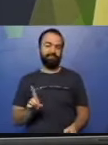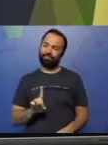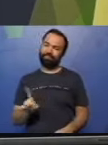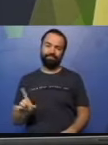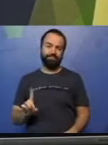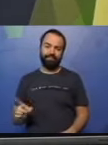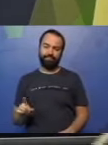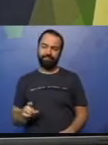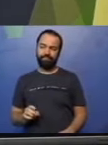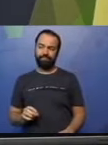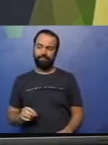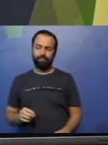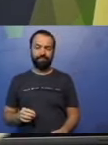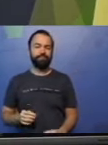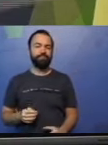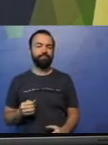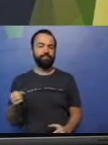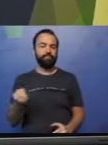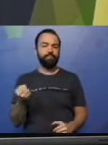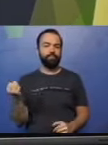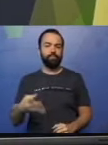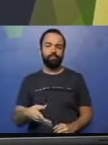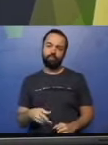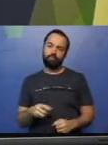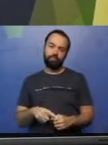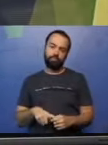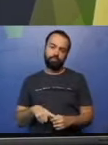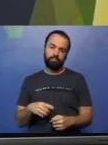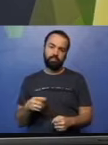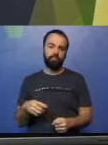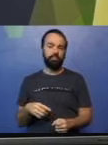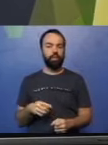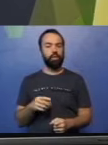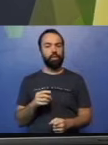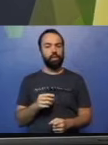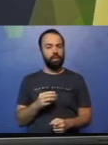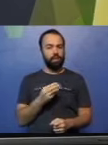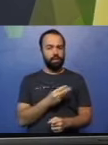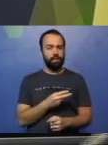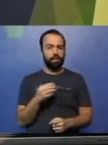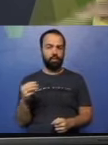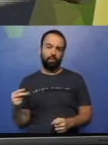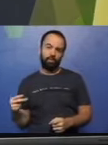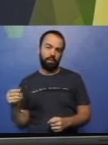Pode sair o 3, ou pode não sair nem par, nem o 3.